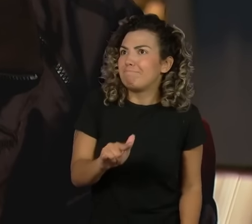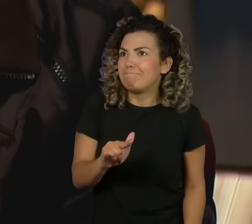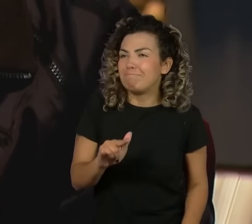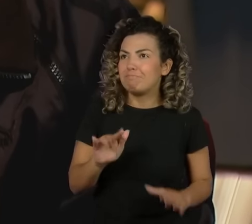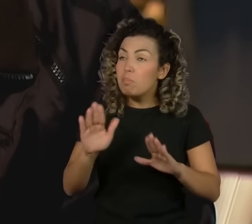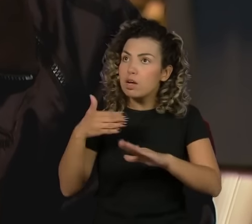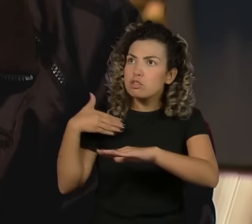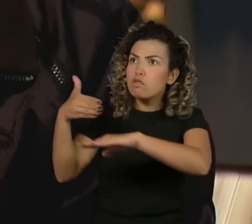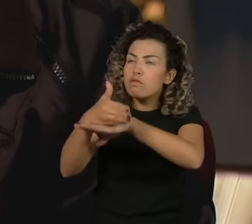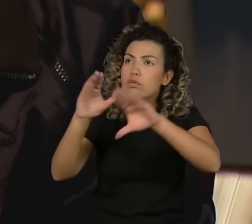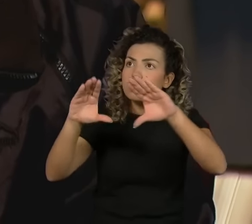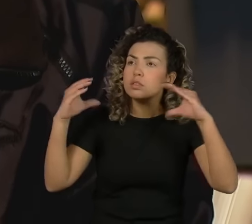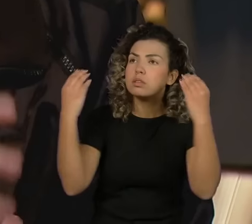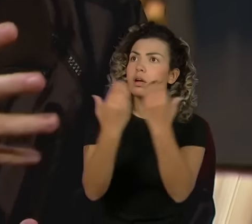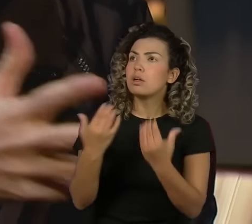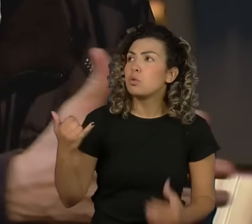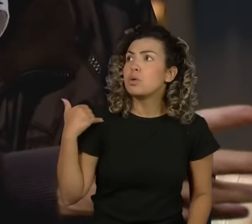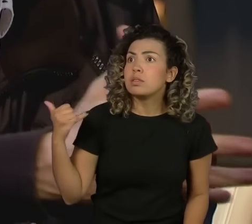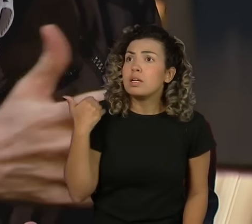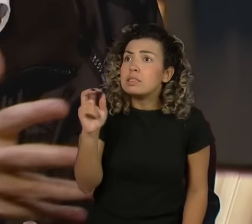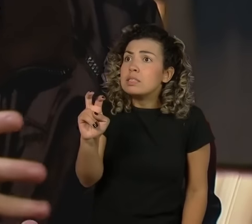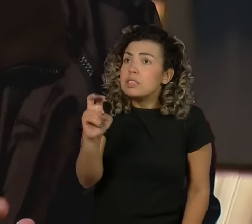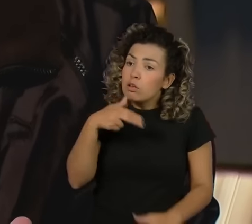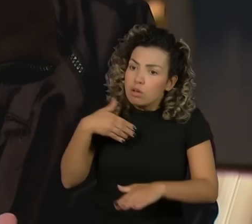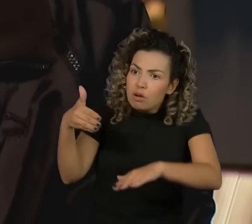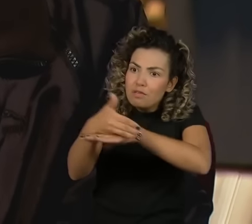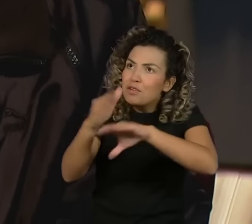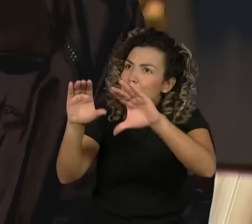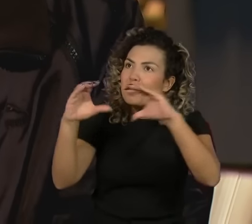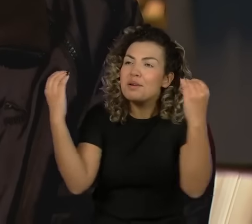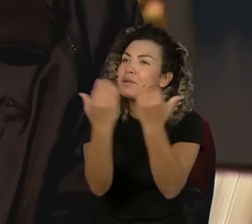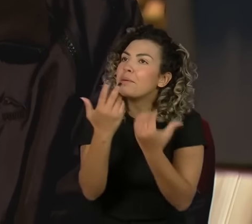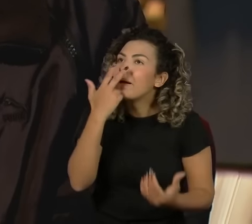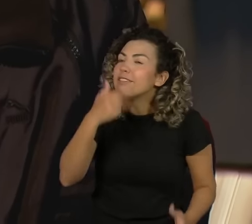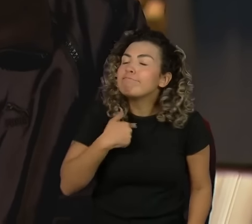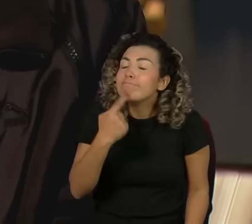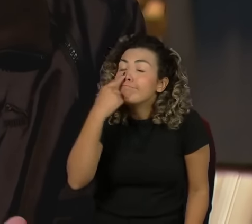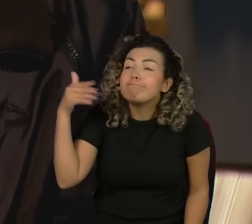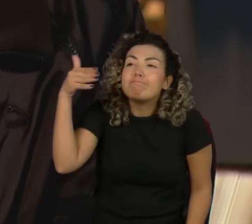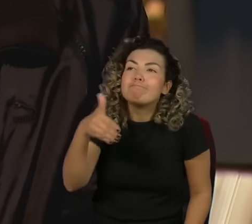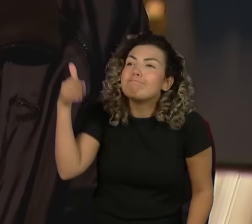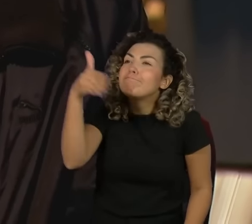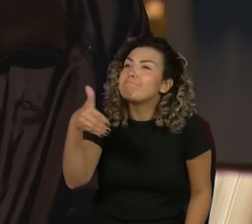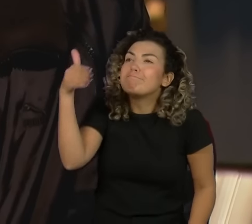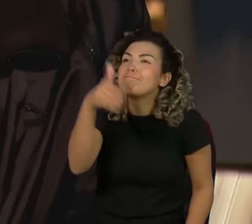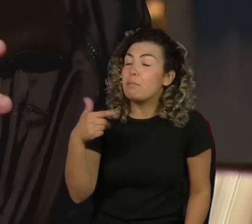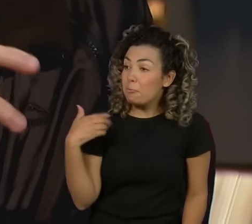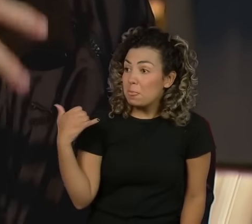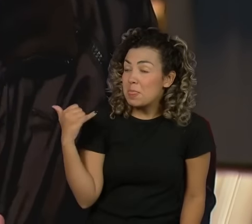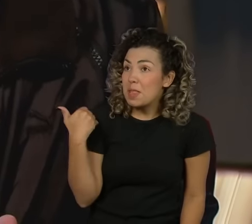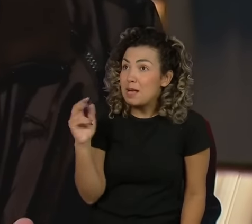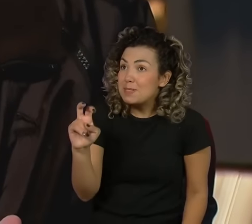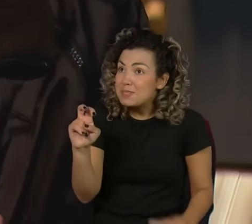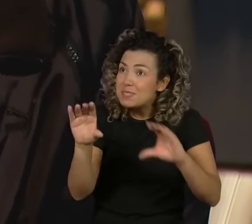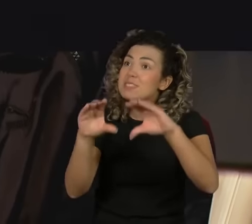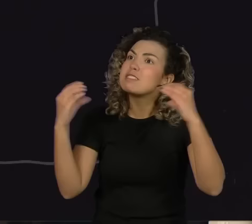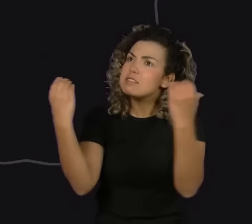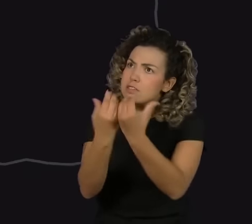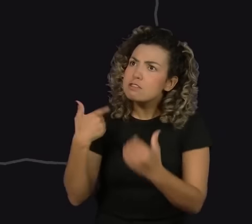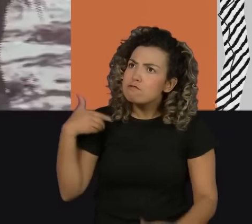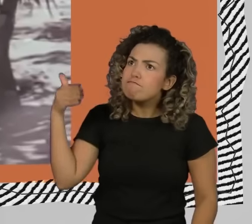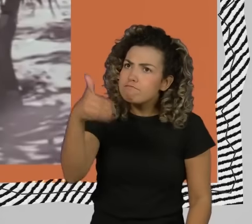de idade, cara. É assim O Maracanã mesmo. era o quintal da minha casa, assim, com 5 anos de idade. Eu fui muito ao